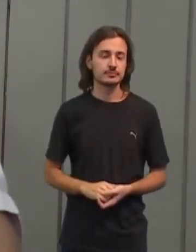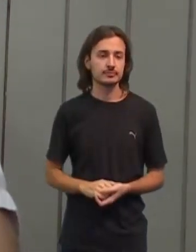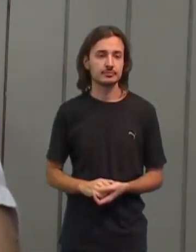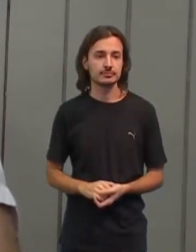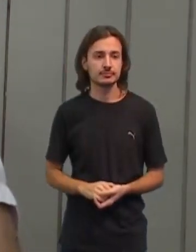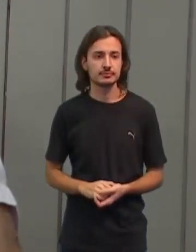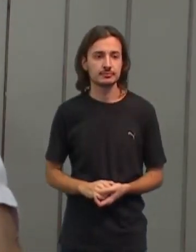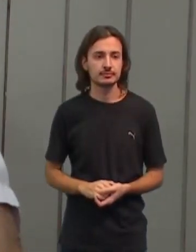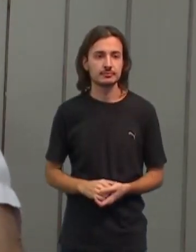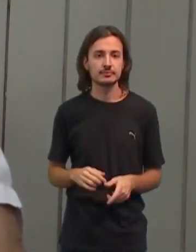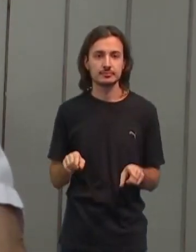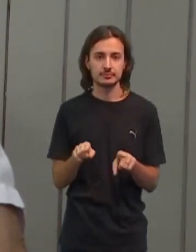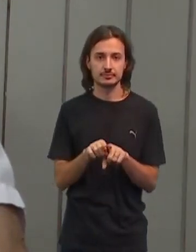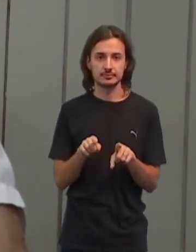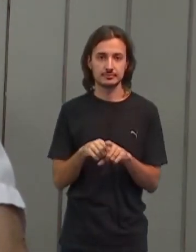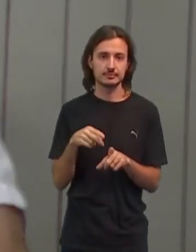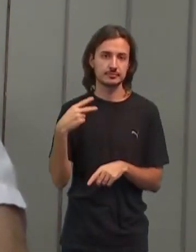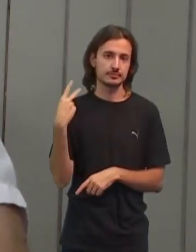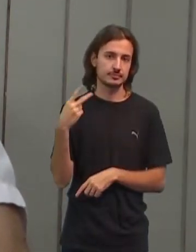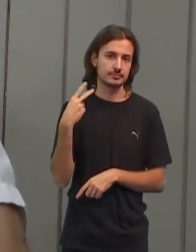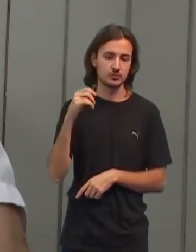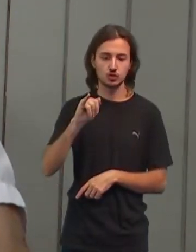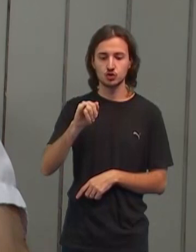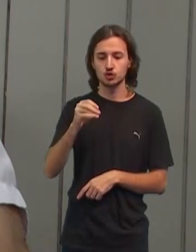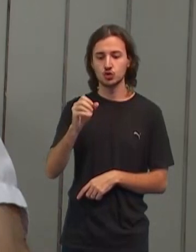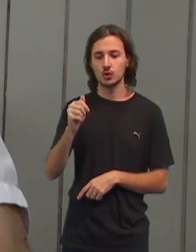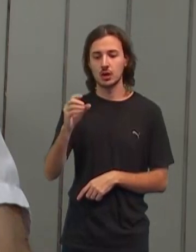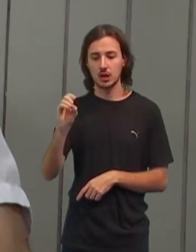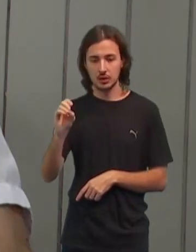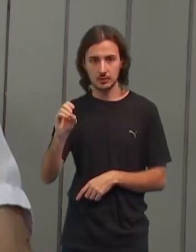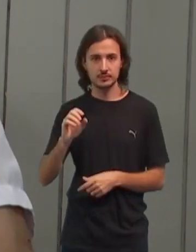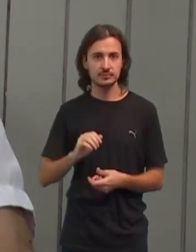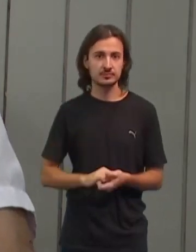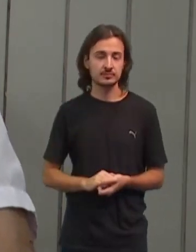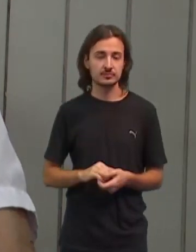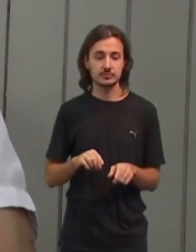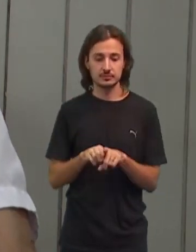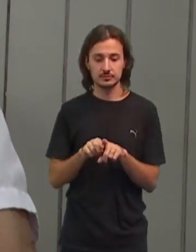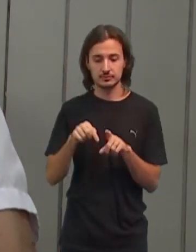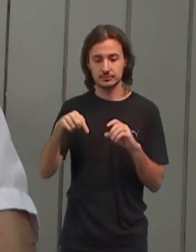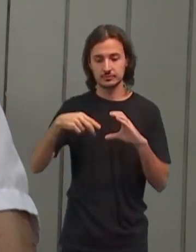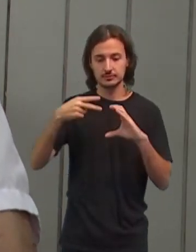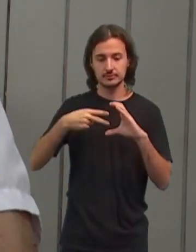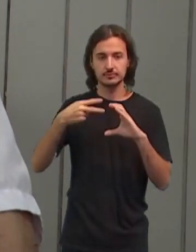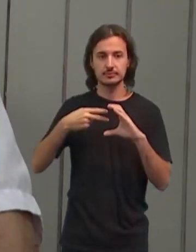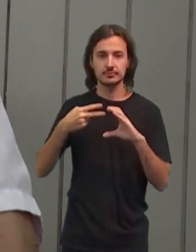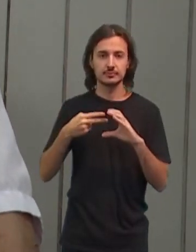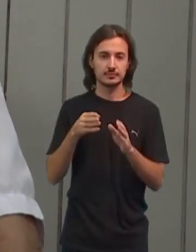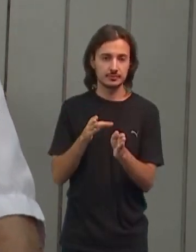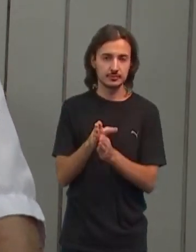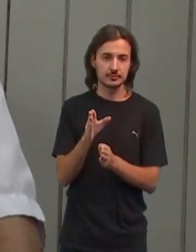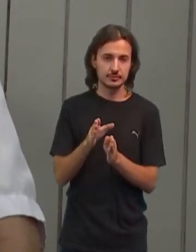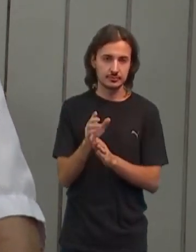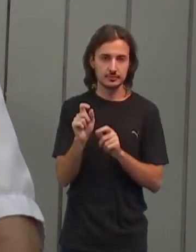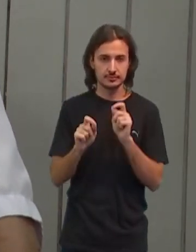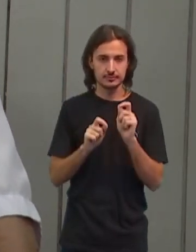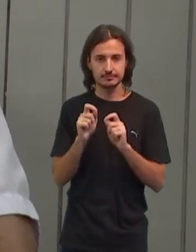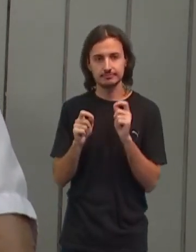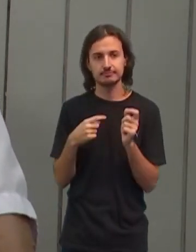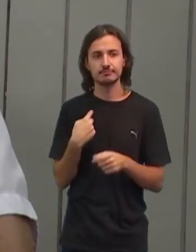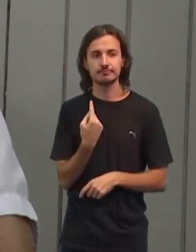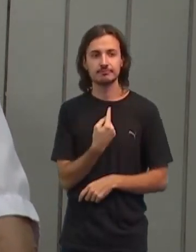Wagner, e também sugerir a essa casa que nós, através da nossa TV Câmara, que nós possamos fazer um